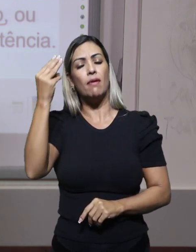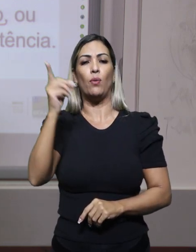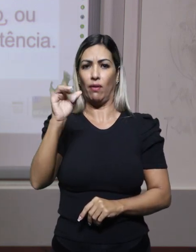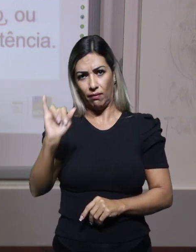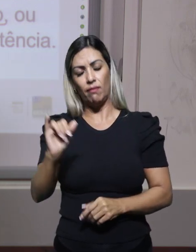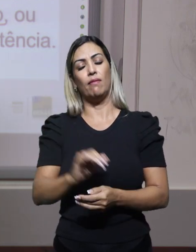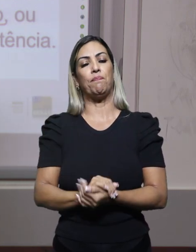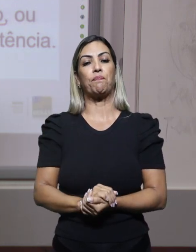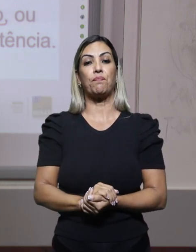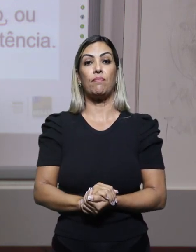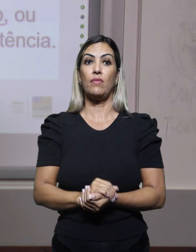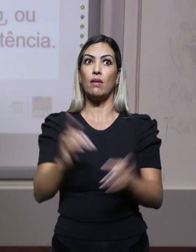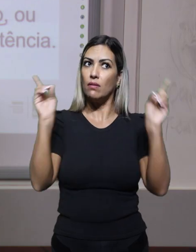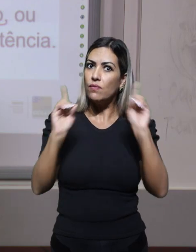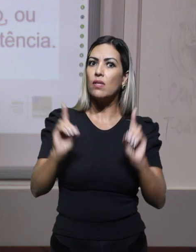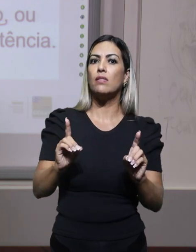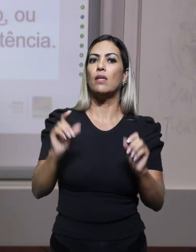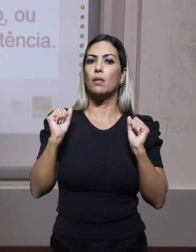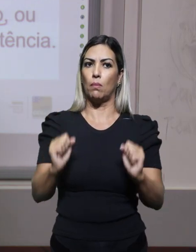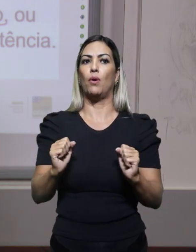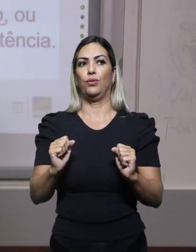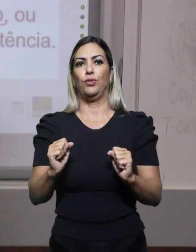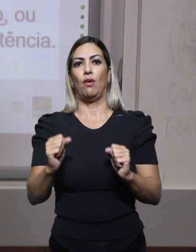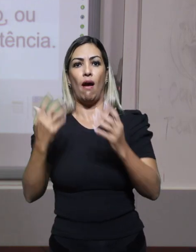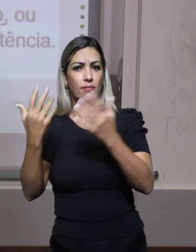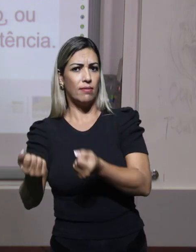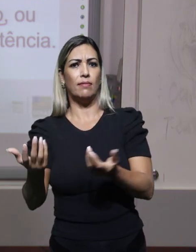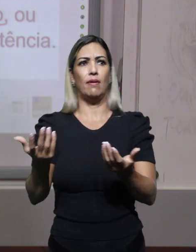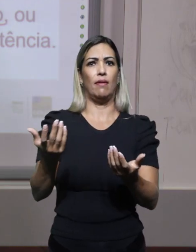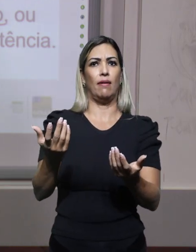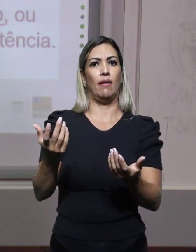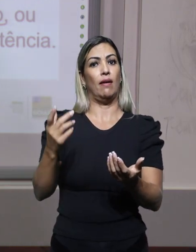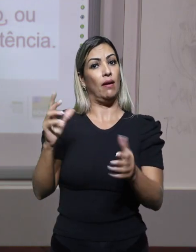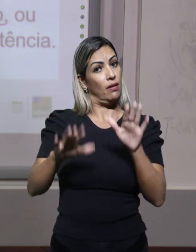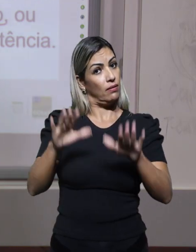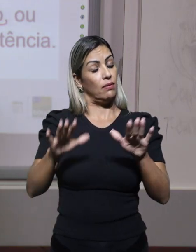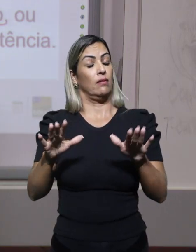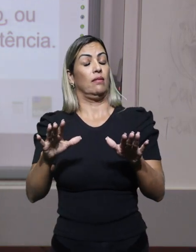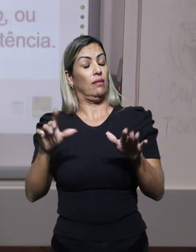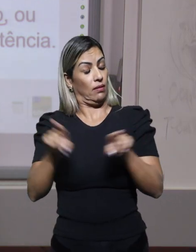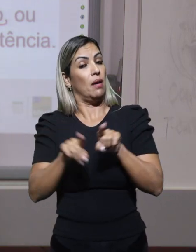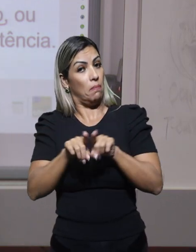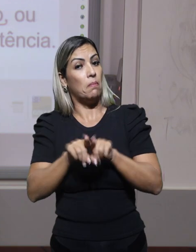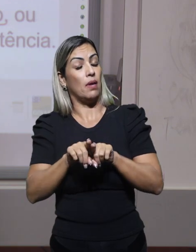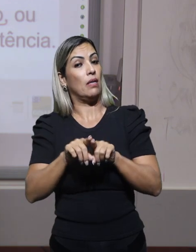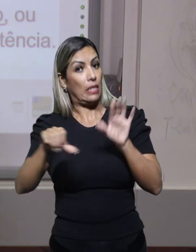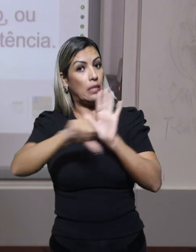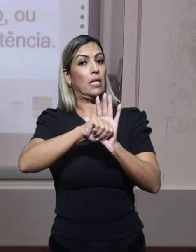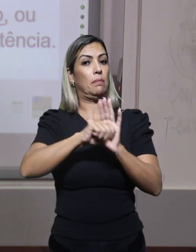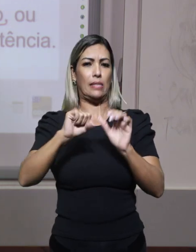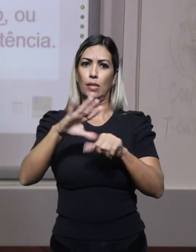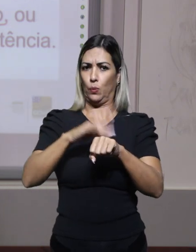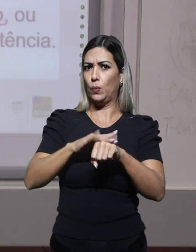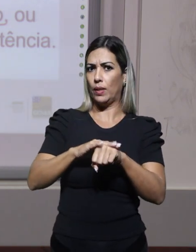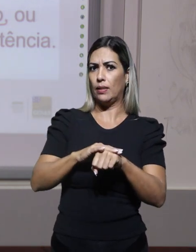for uma deficiência que pode viciar esse consentimento dela, também haverá o crime, se ela tiver alguma